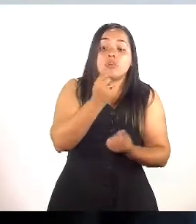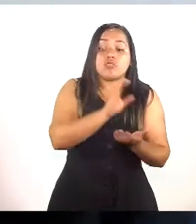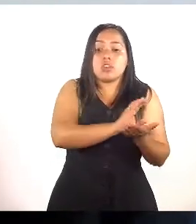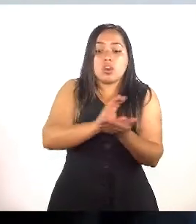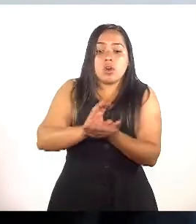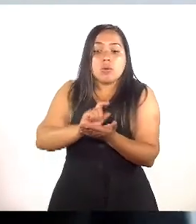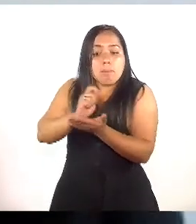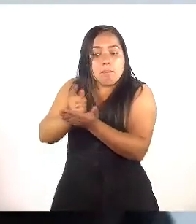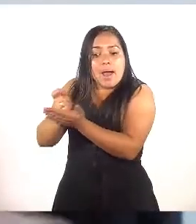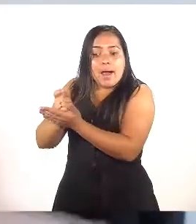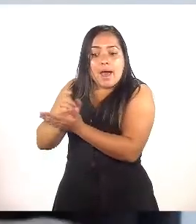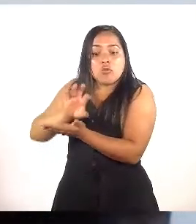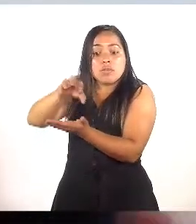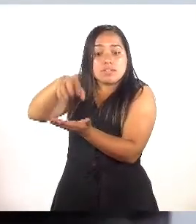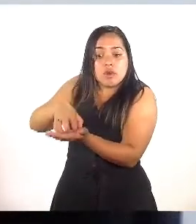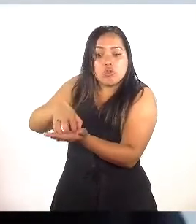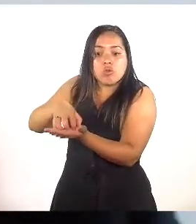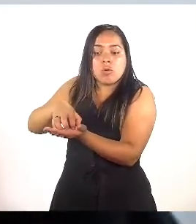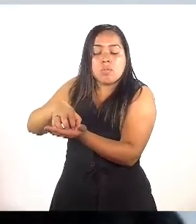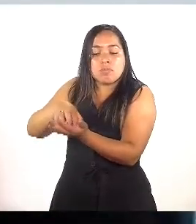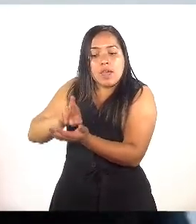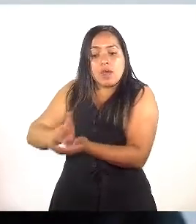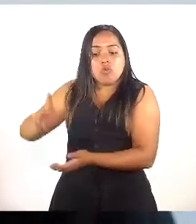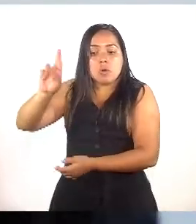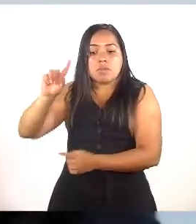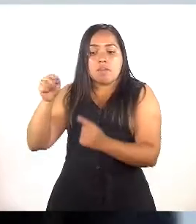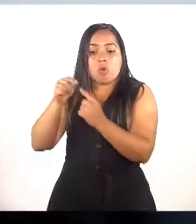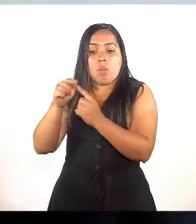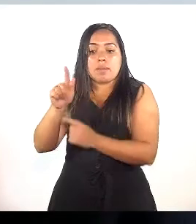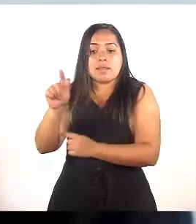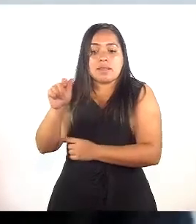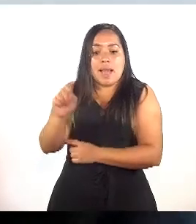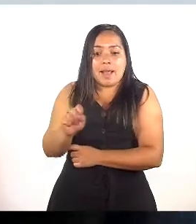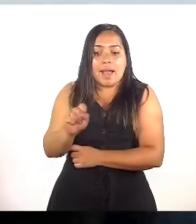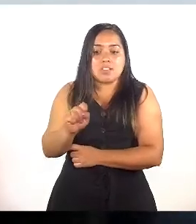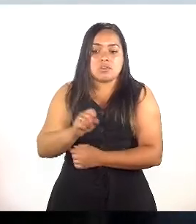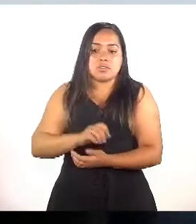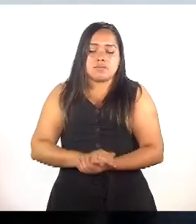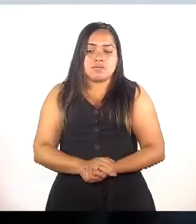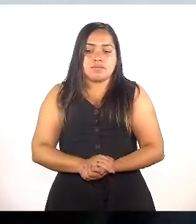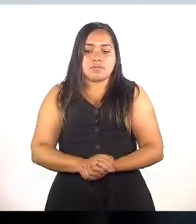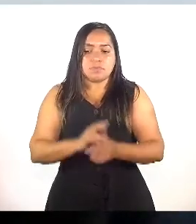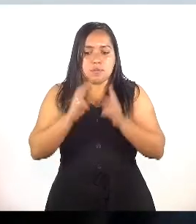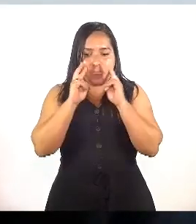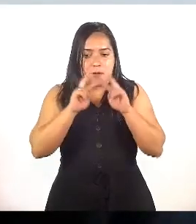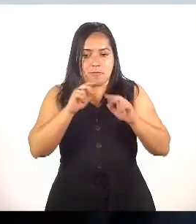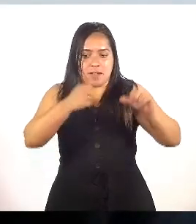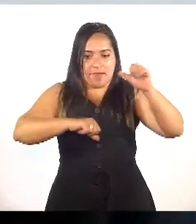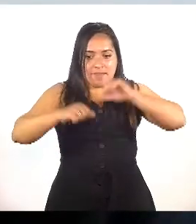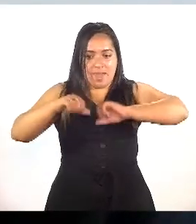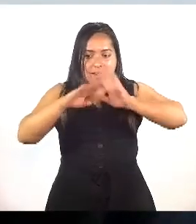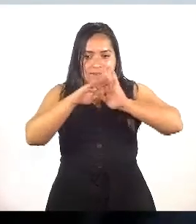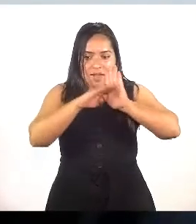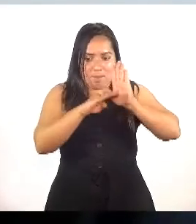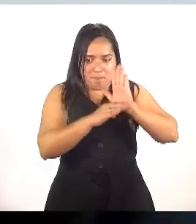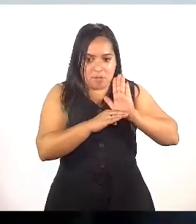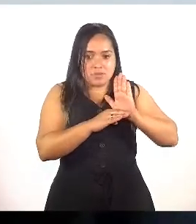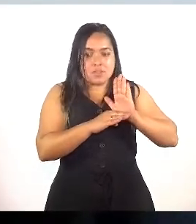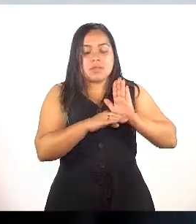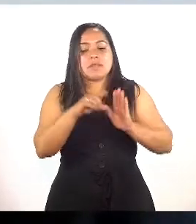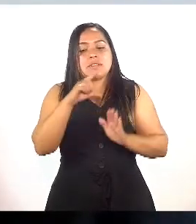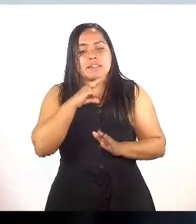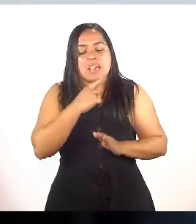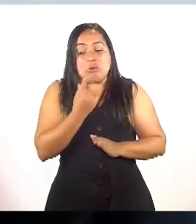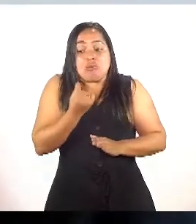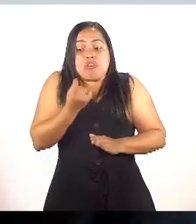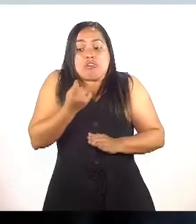informação clara, não tem hoje, o orçamento está em análise até à tarde, aí que eu vi a análise, também vi a pauta do dia, estamos no orçamento, que é um orçamento apertado